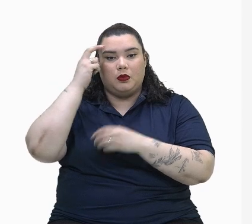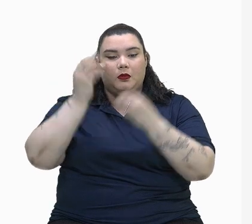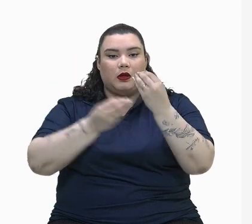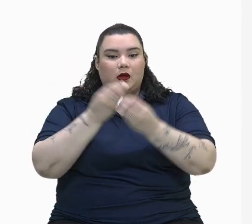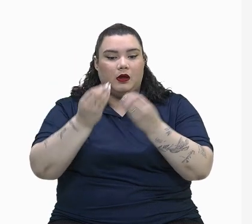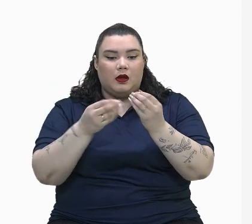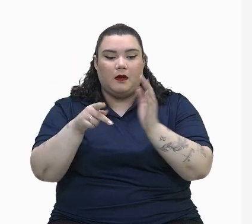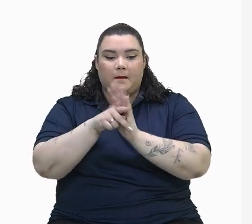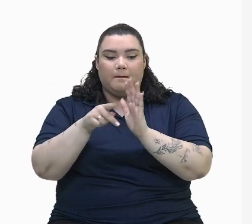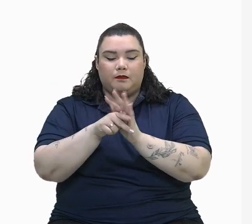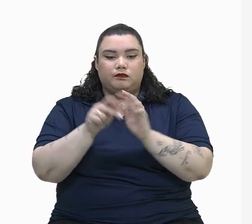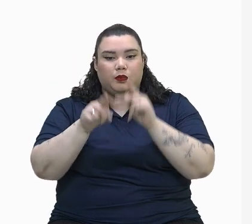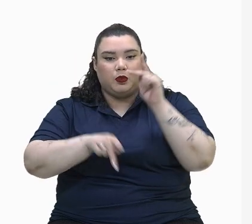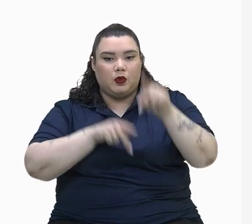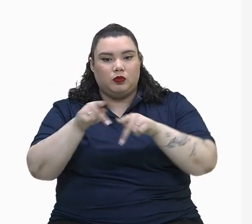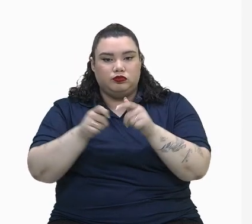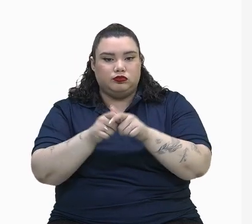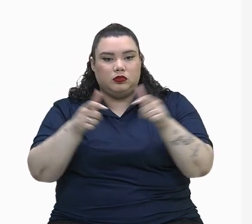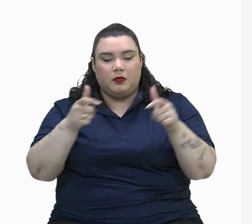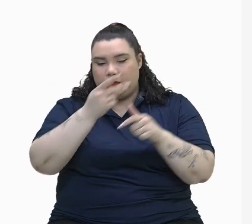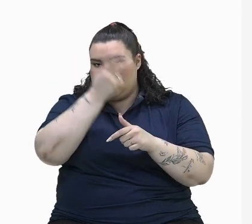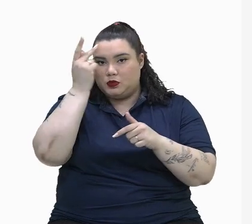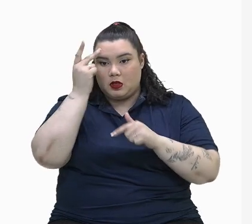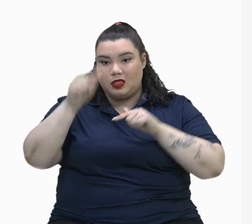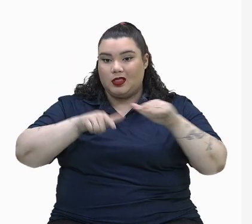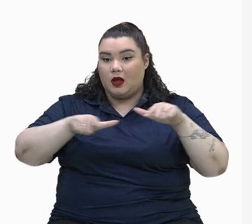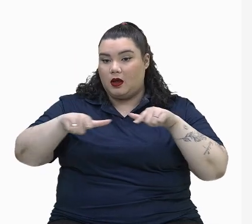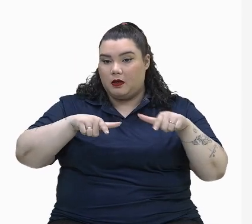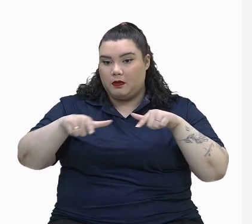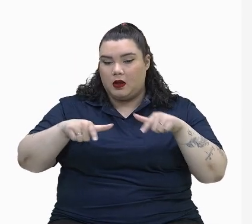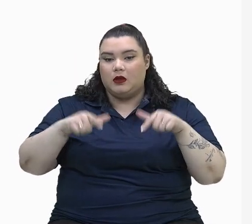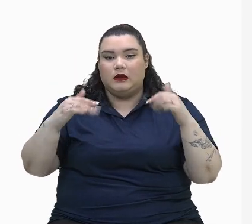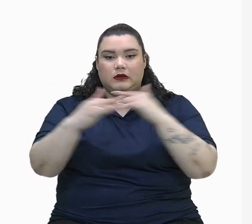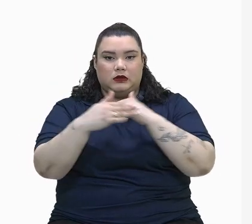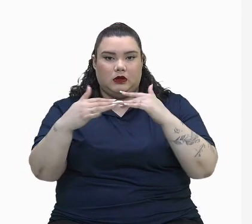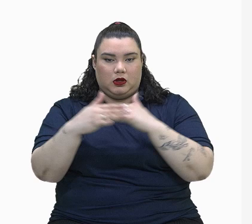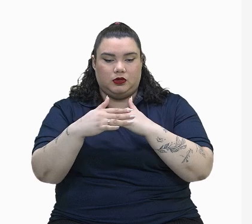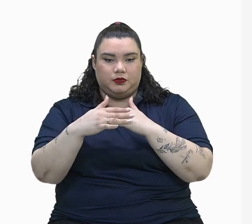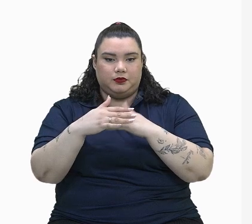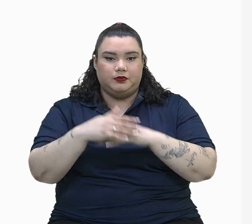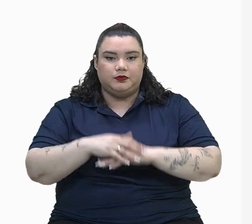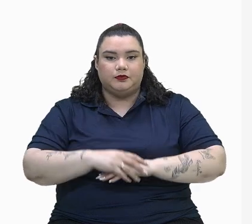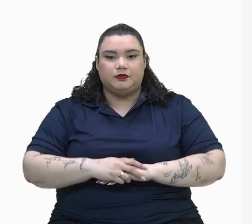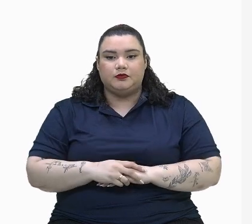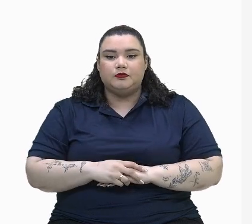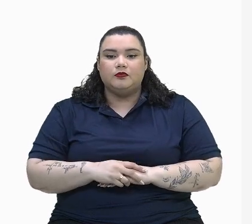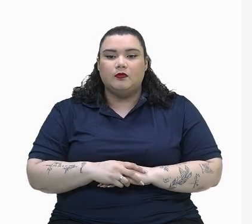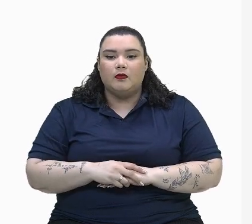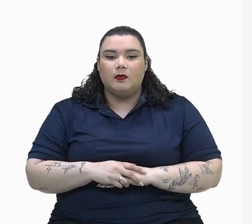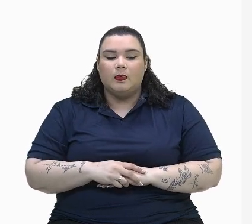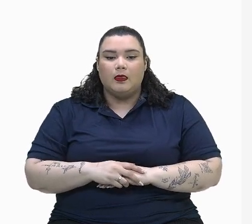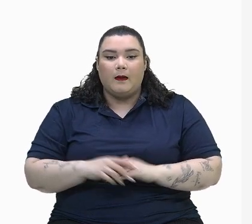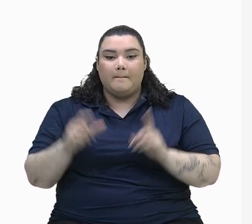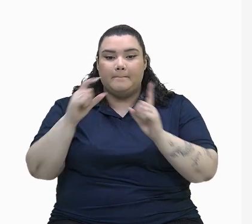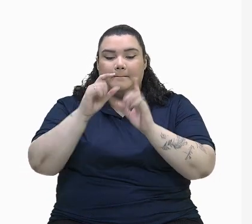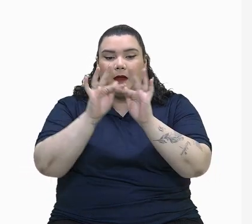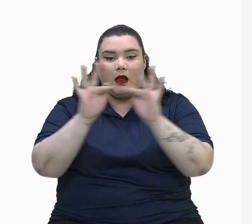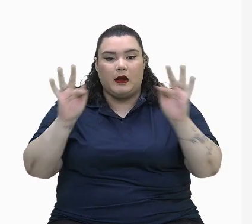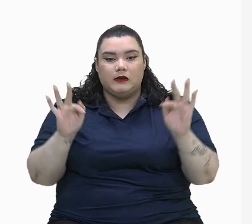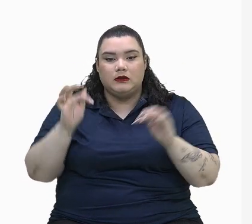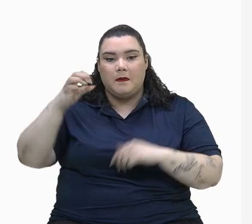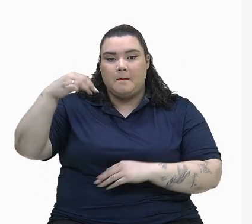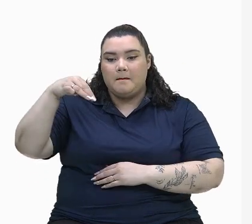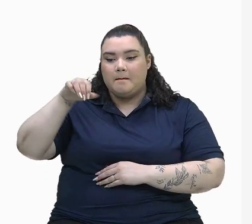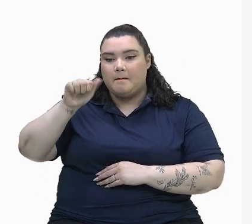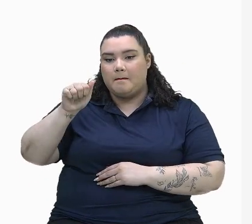as massas de trabalhadores das grandes cidades. Esse termo massa de trabalhadores é um